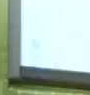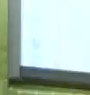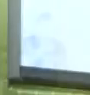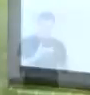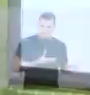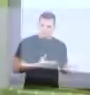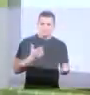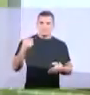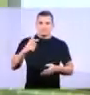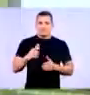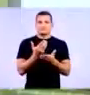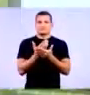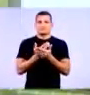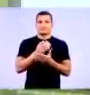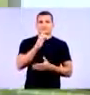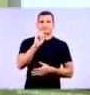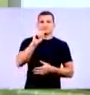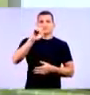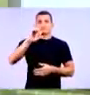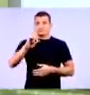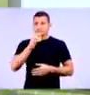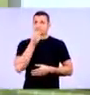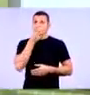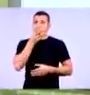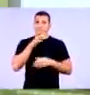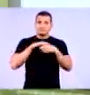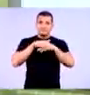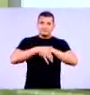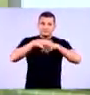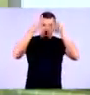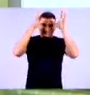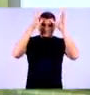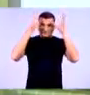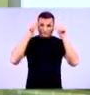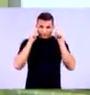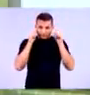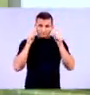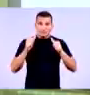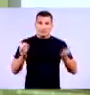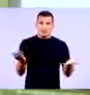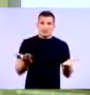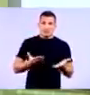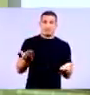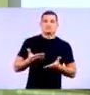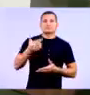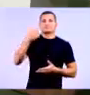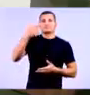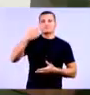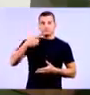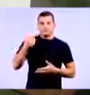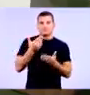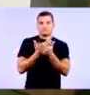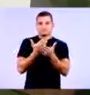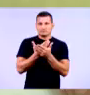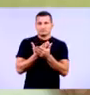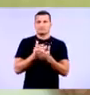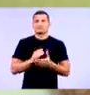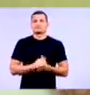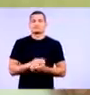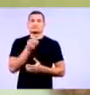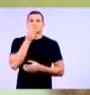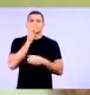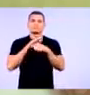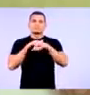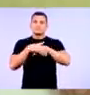Boa noite a todos os polos. Boa noite ao Acre. Nossa segunda aula de ambientação. Boa noite, professora Sara. Olá, professora.